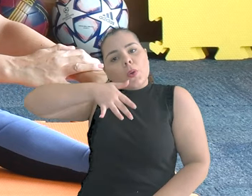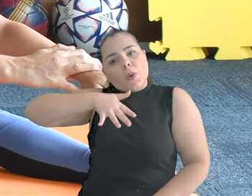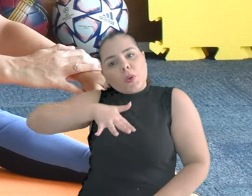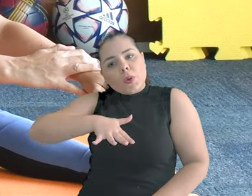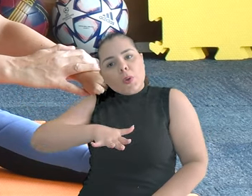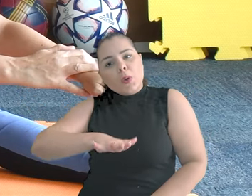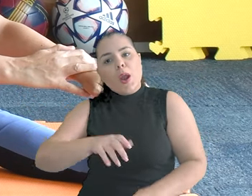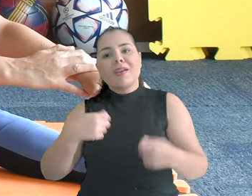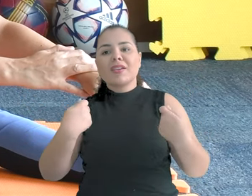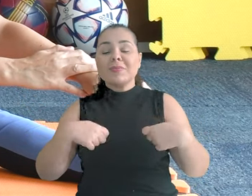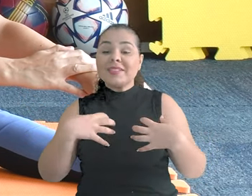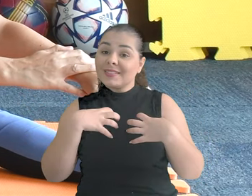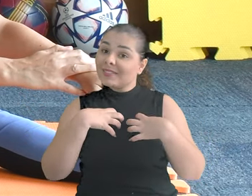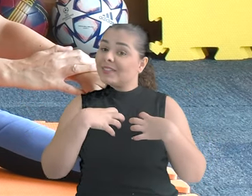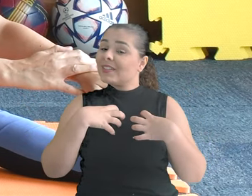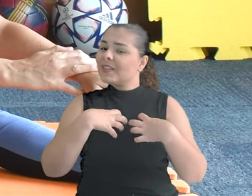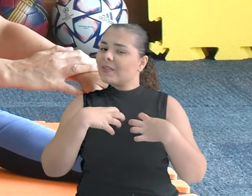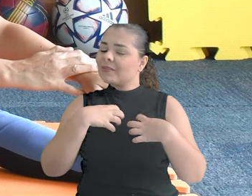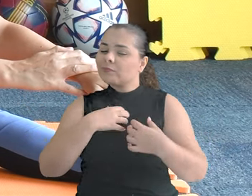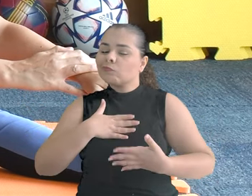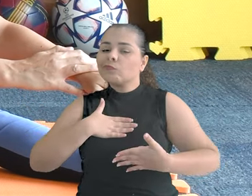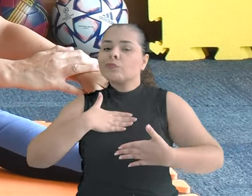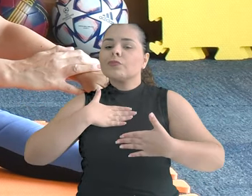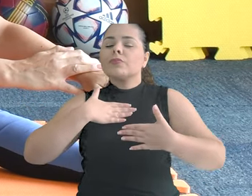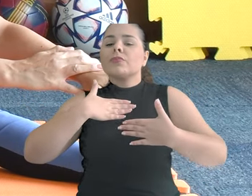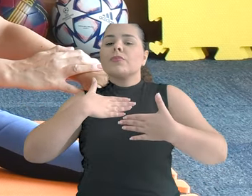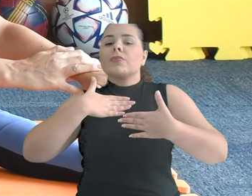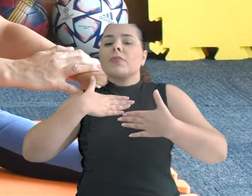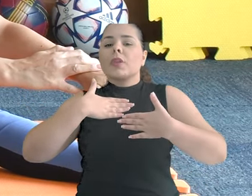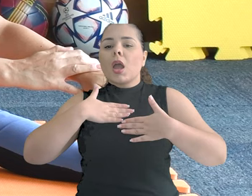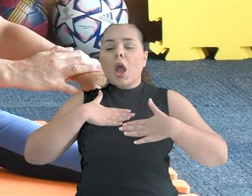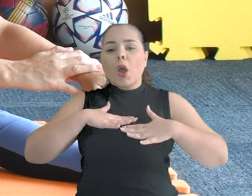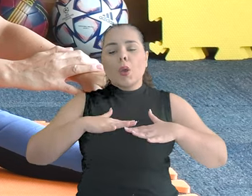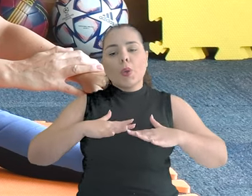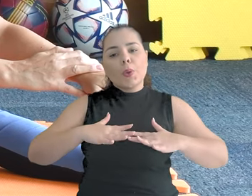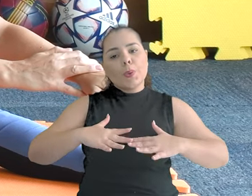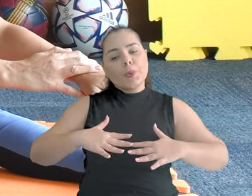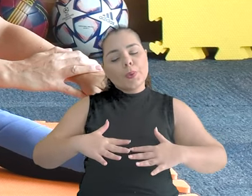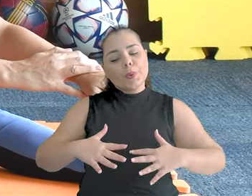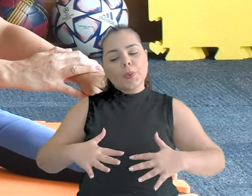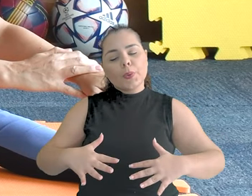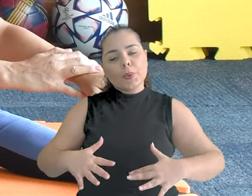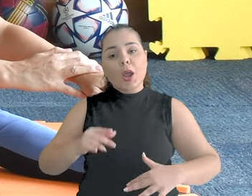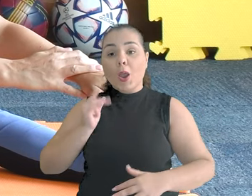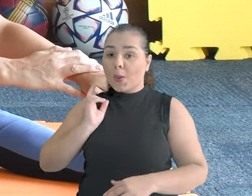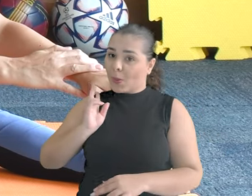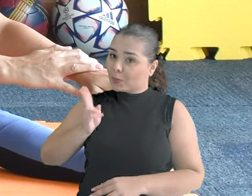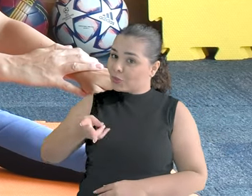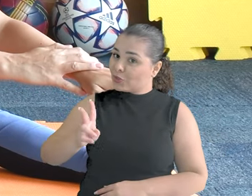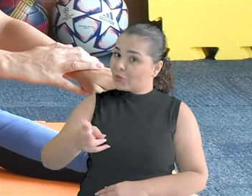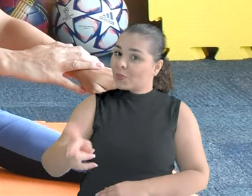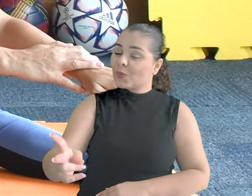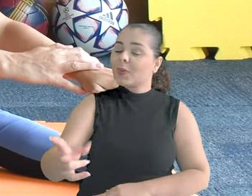gostosa, deliciosa. Segura um pouquinho. Segura.